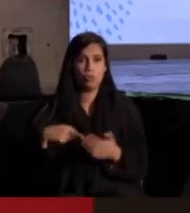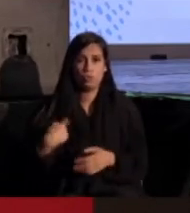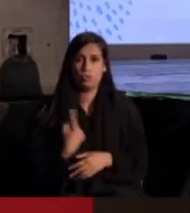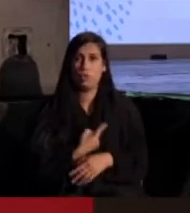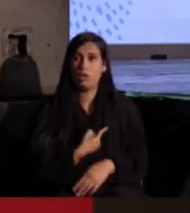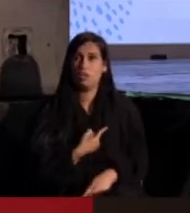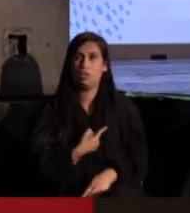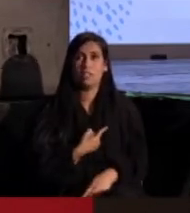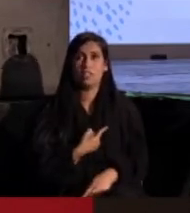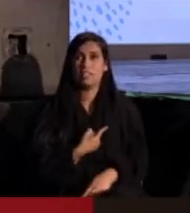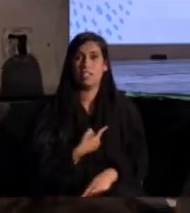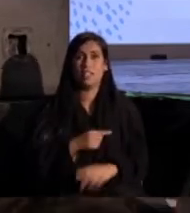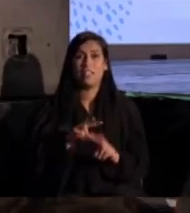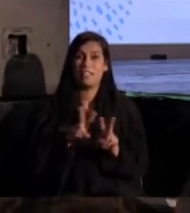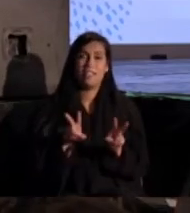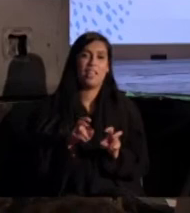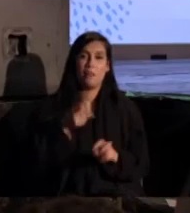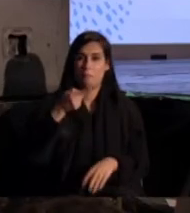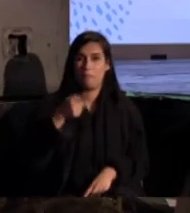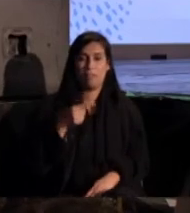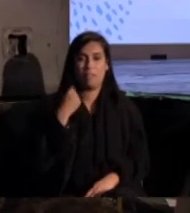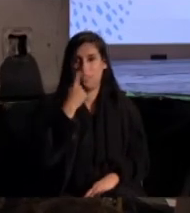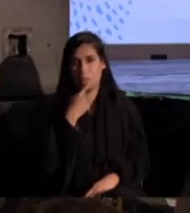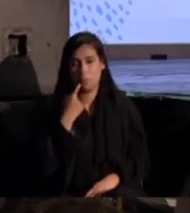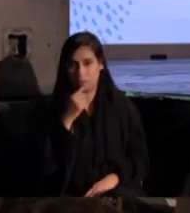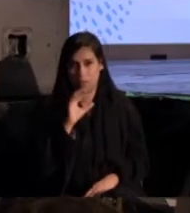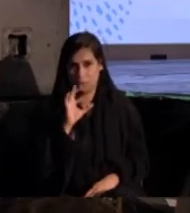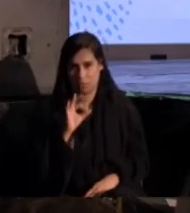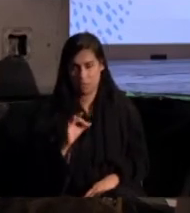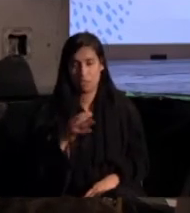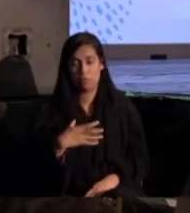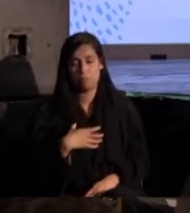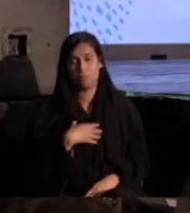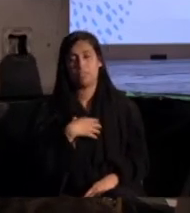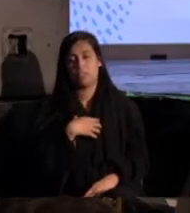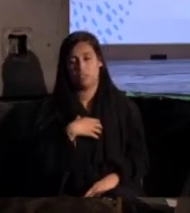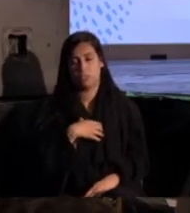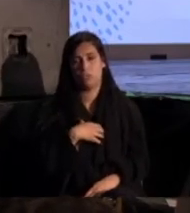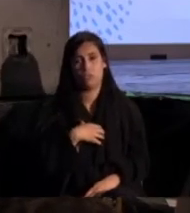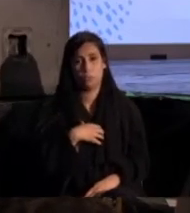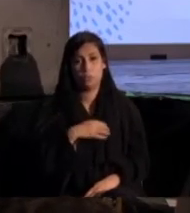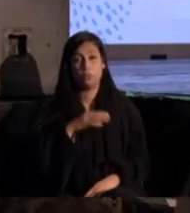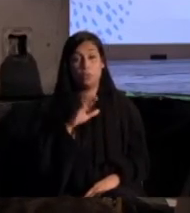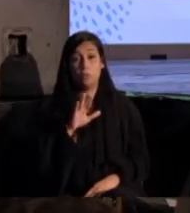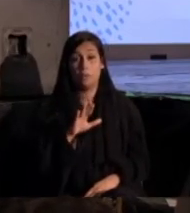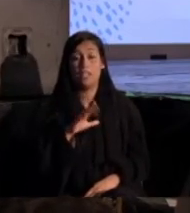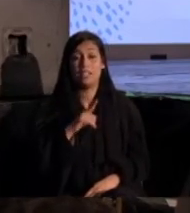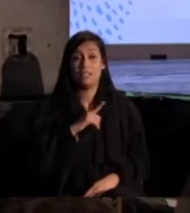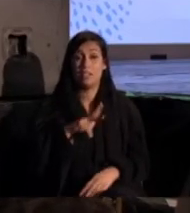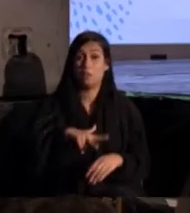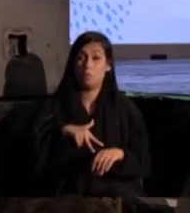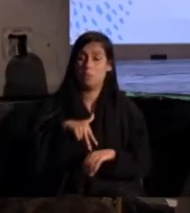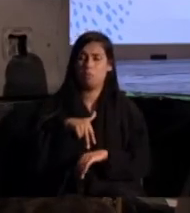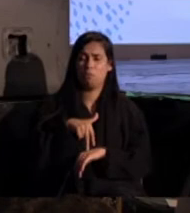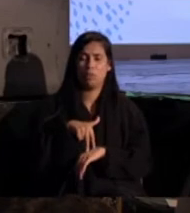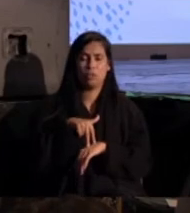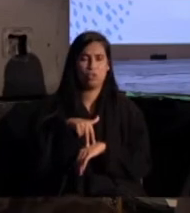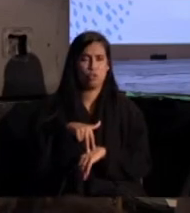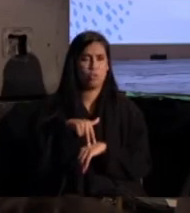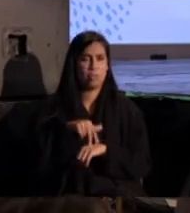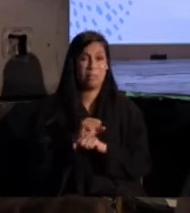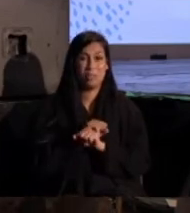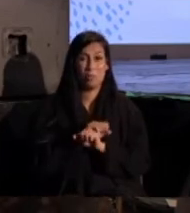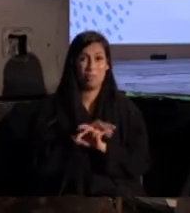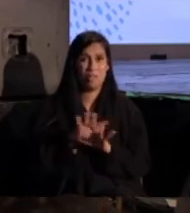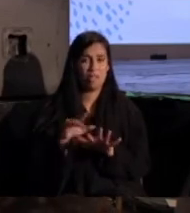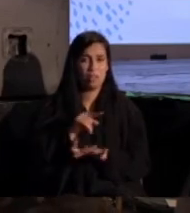de verdade, né? A gente insiste muito nisso. E tem uma posição política clara com relação à indústria alimentícia,